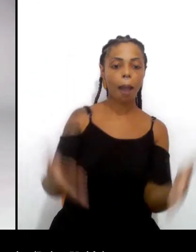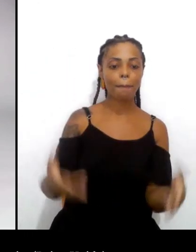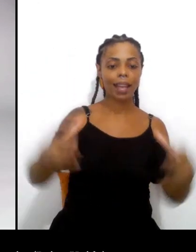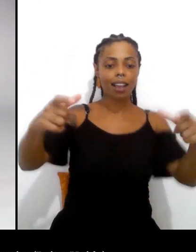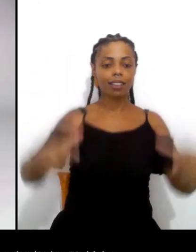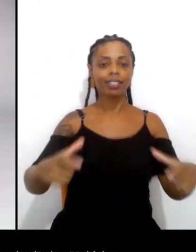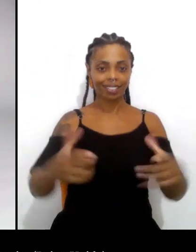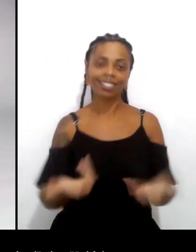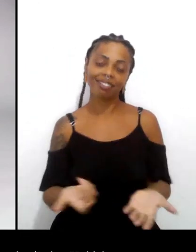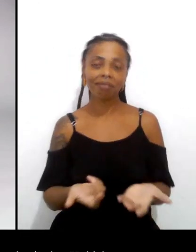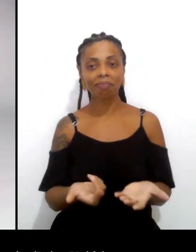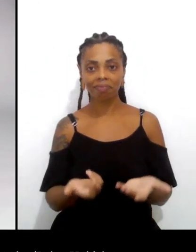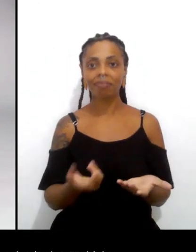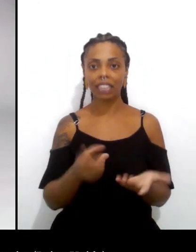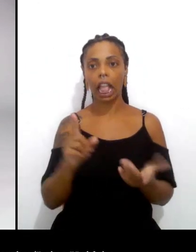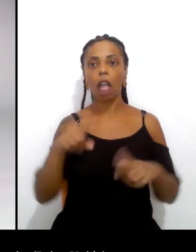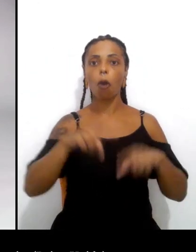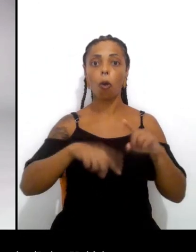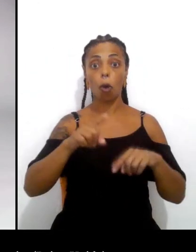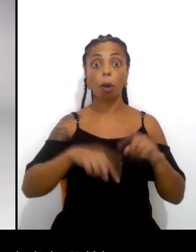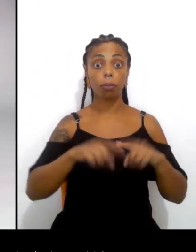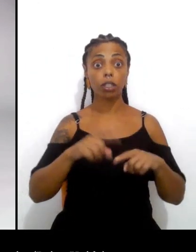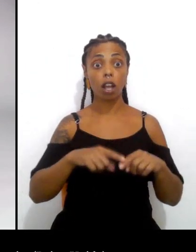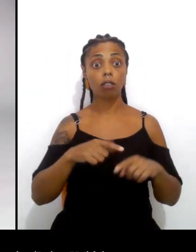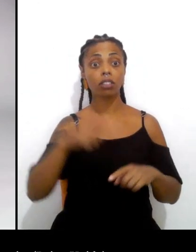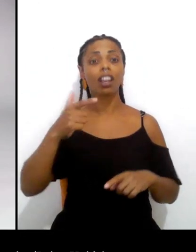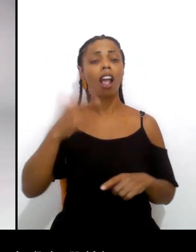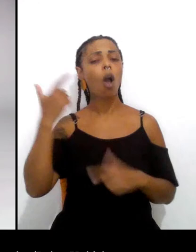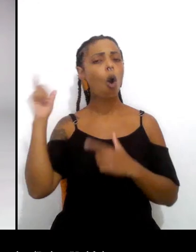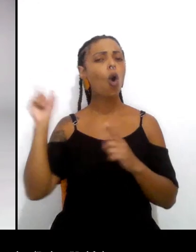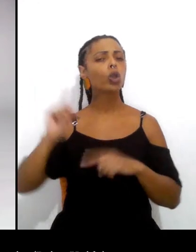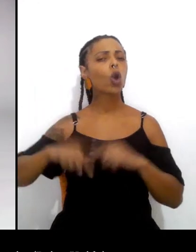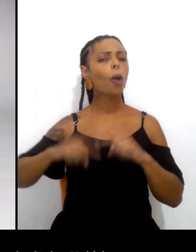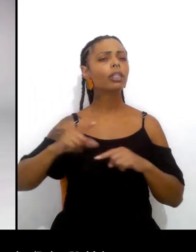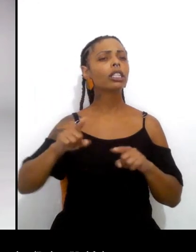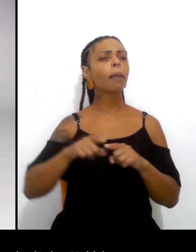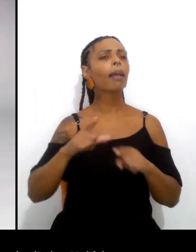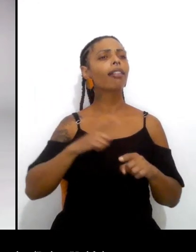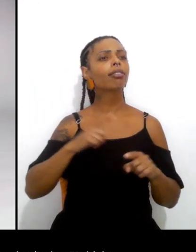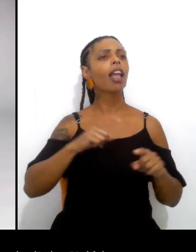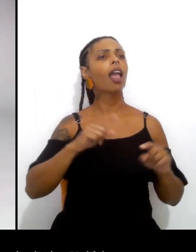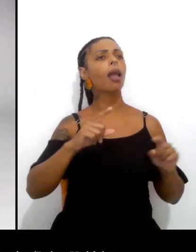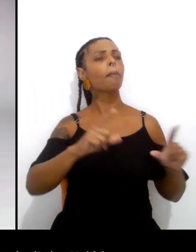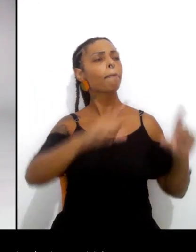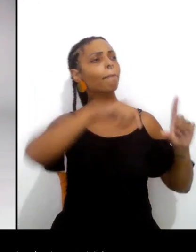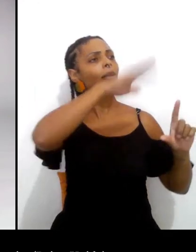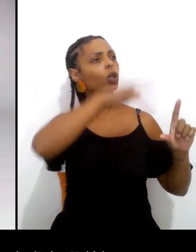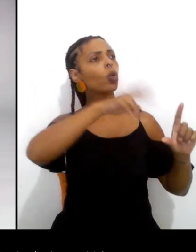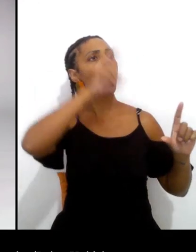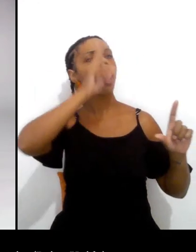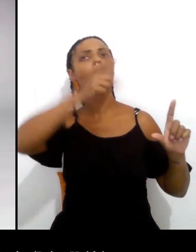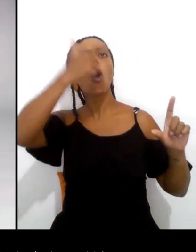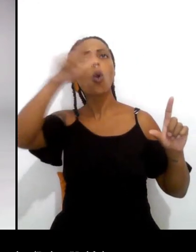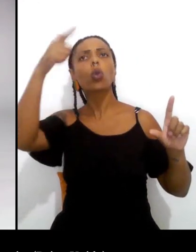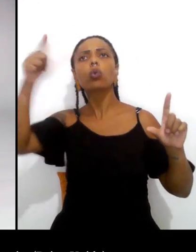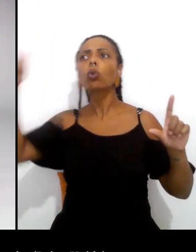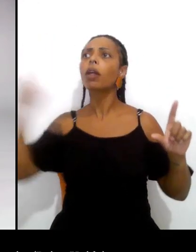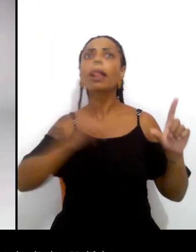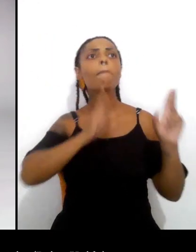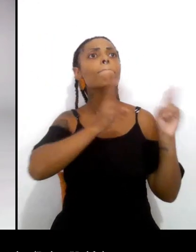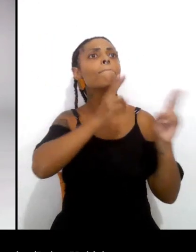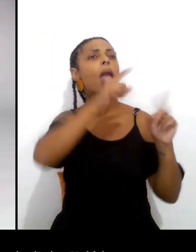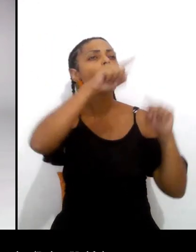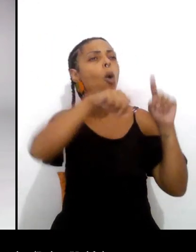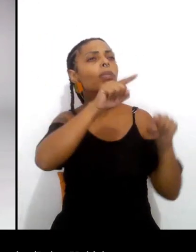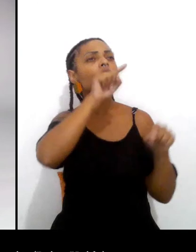se repete Vocês verão que outros objetos aparecem em vários pinturas de bacon eu acho interessante